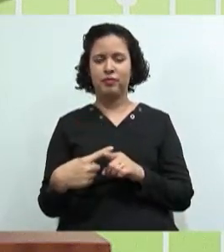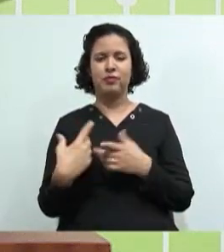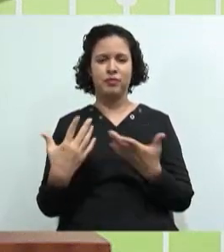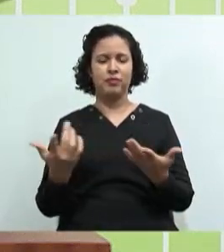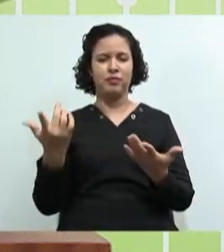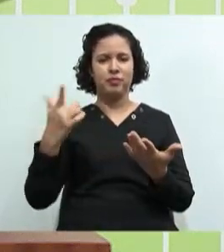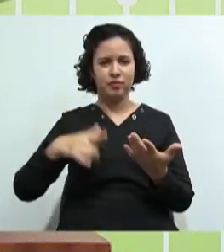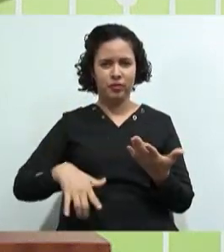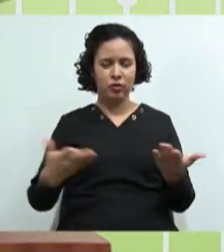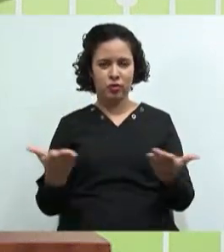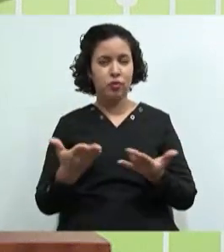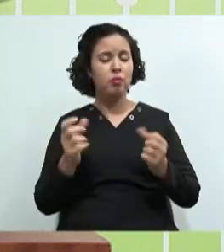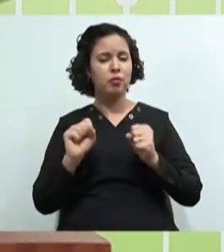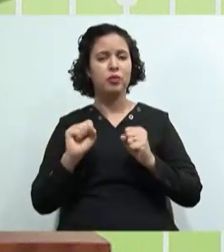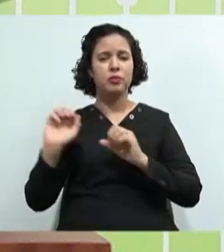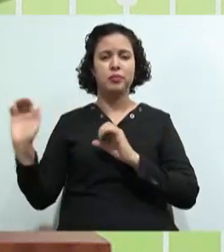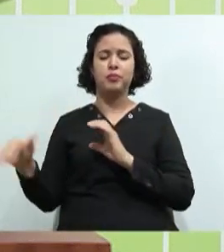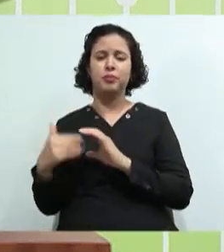nós formos